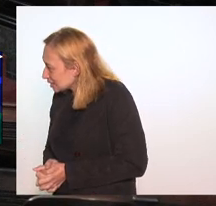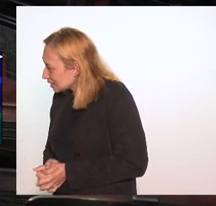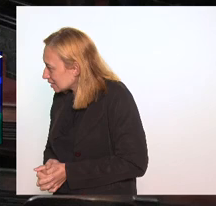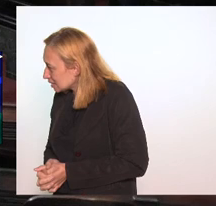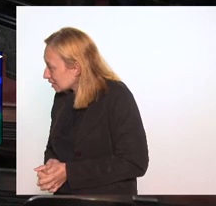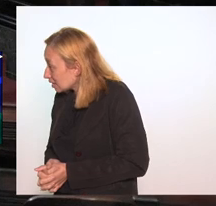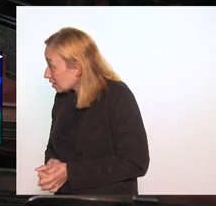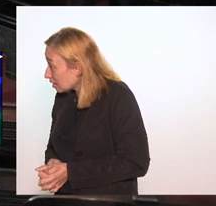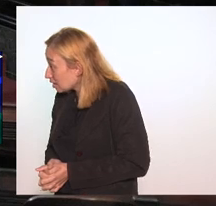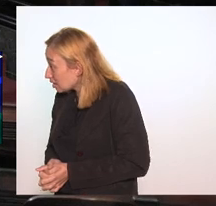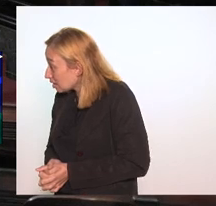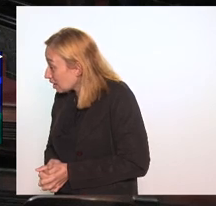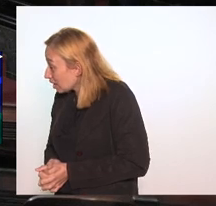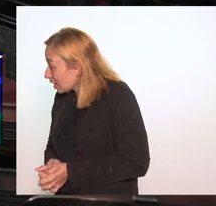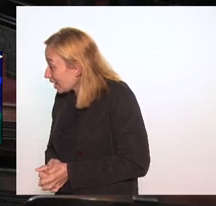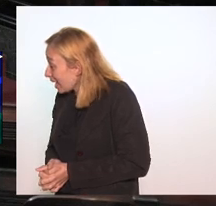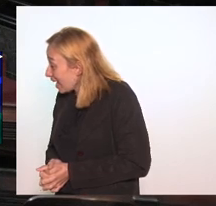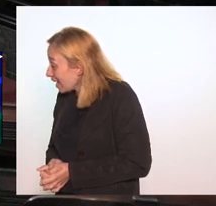E aí